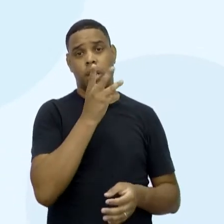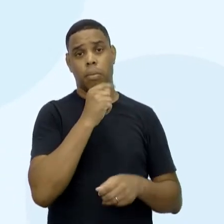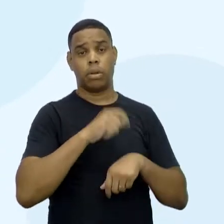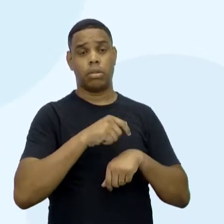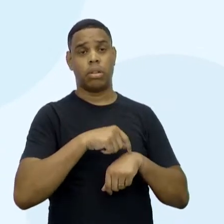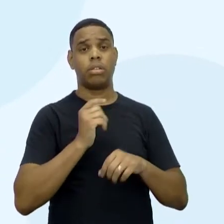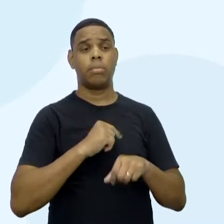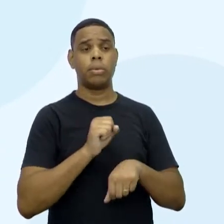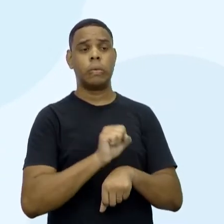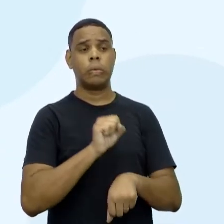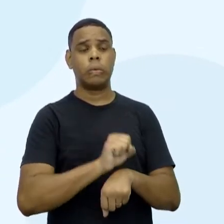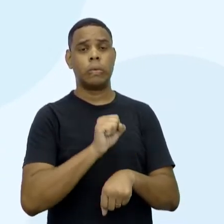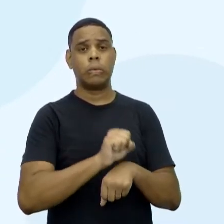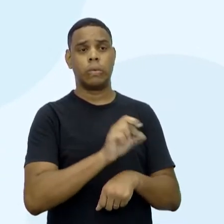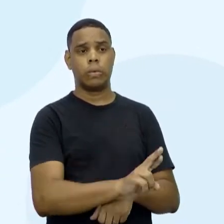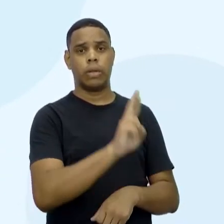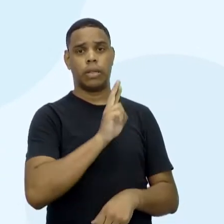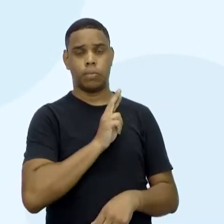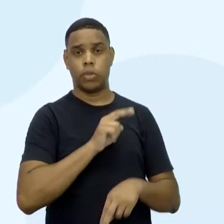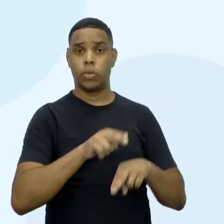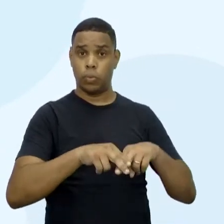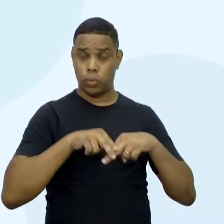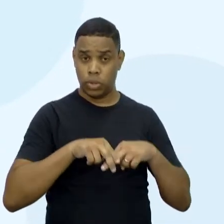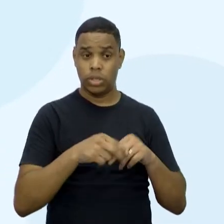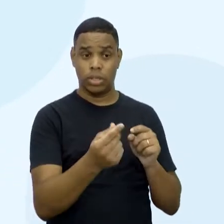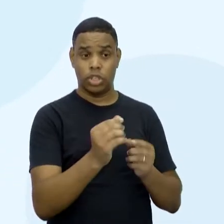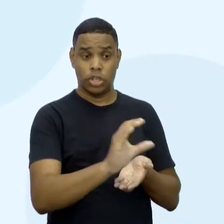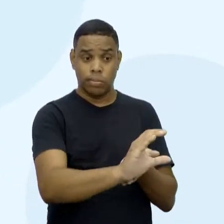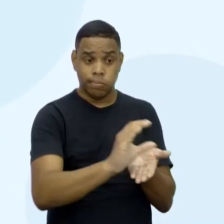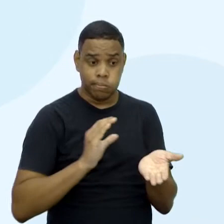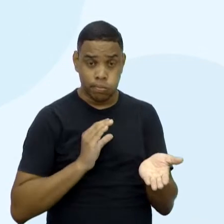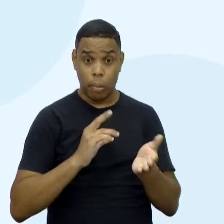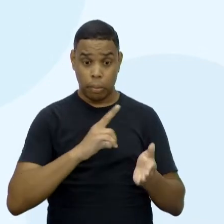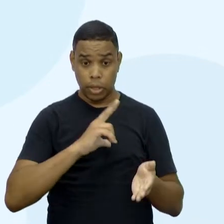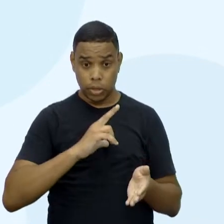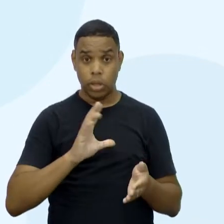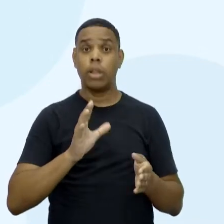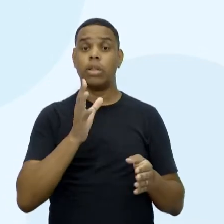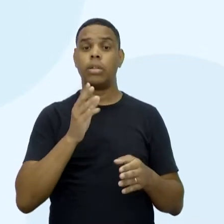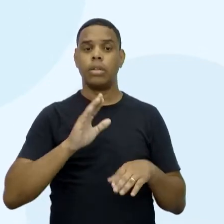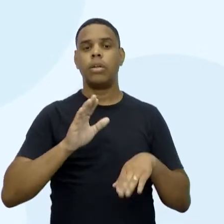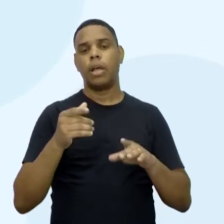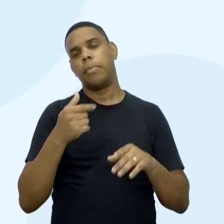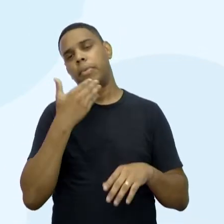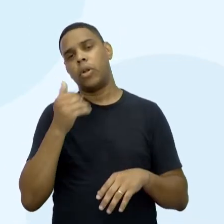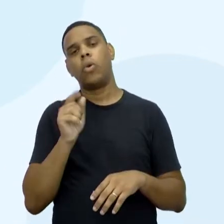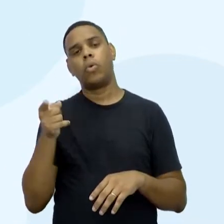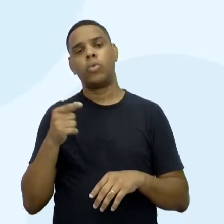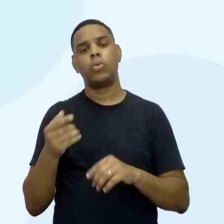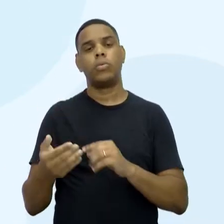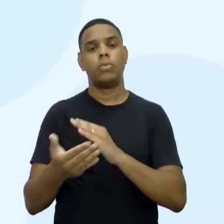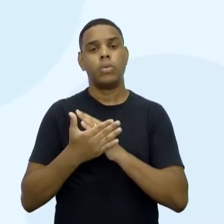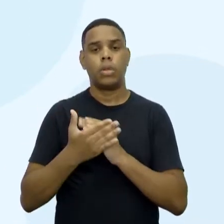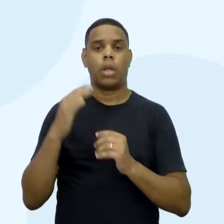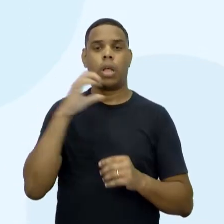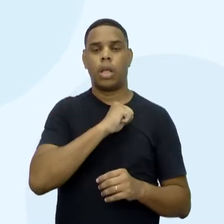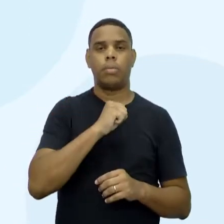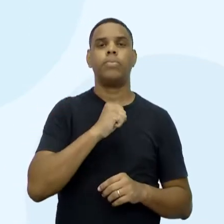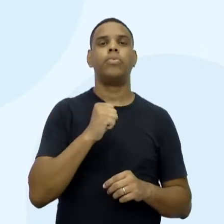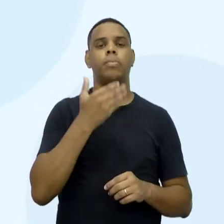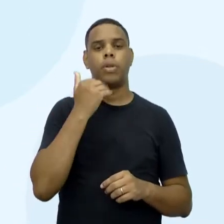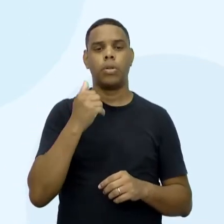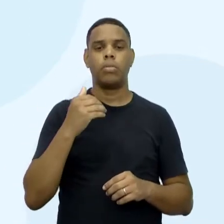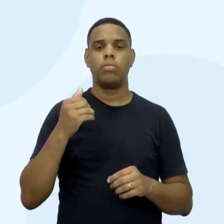pouco mais. Com isso, o empréstimo pessoal se torna muito mais prático. Então, pela